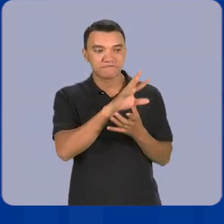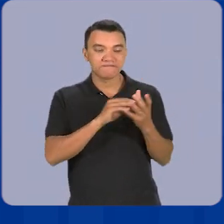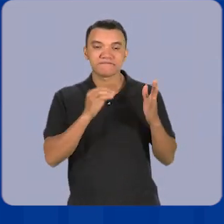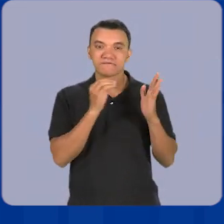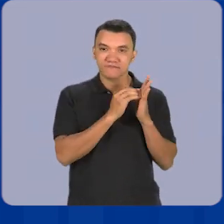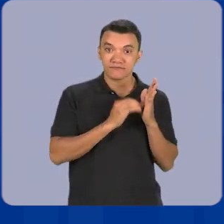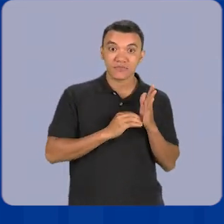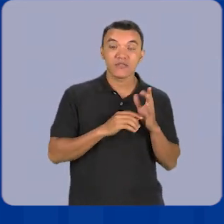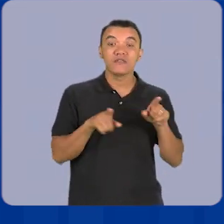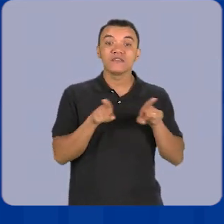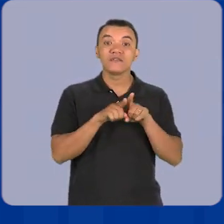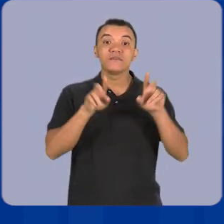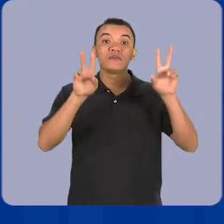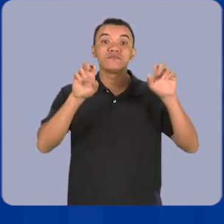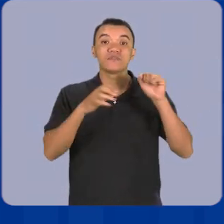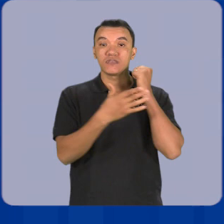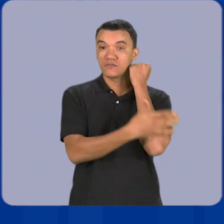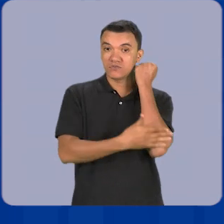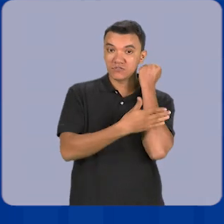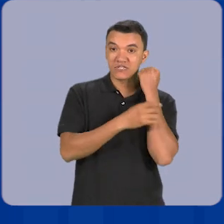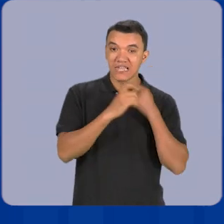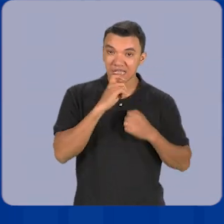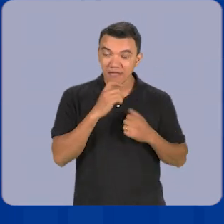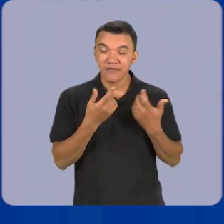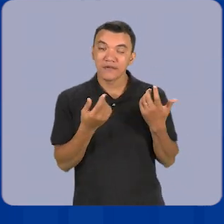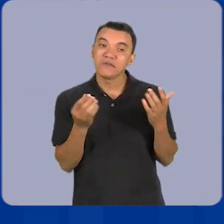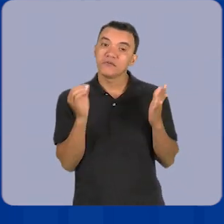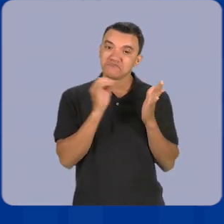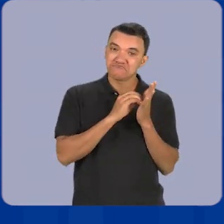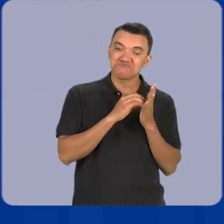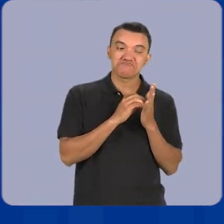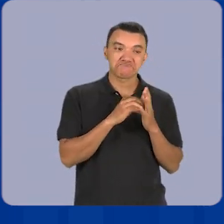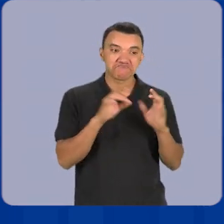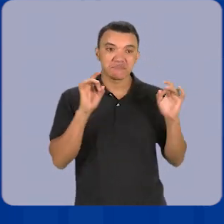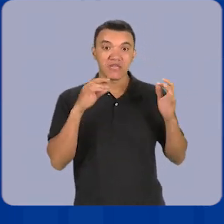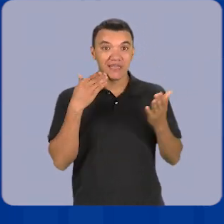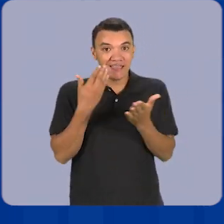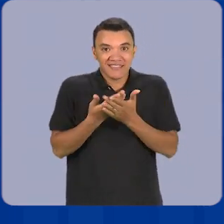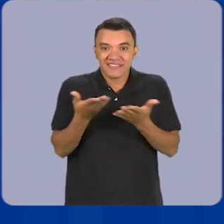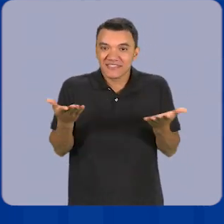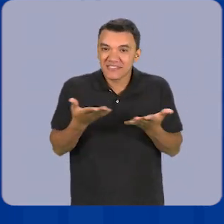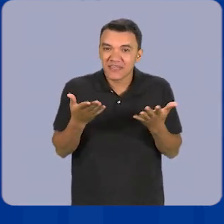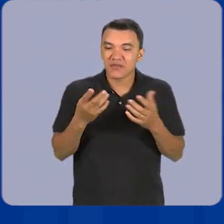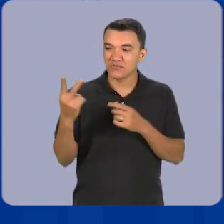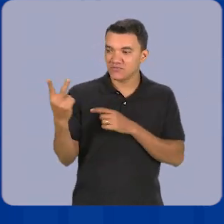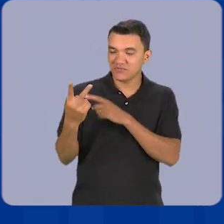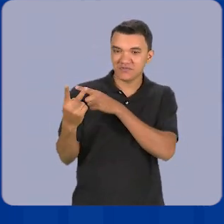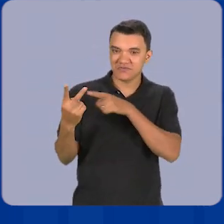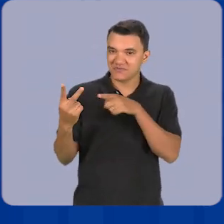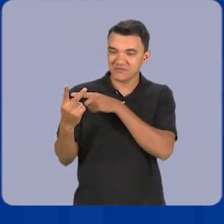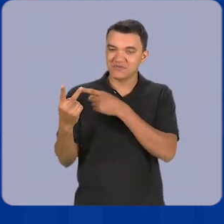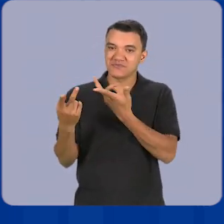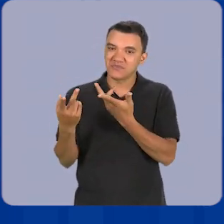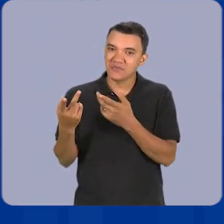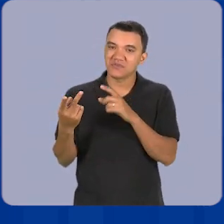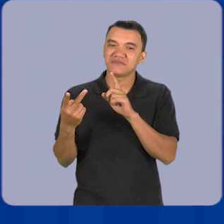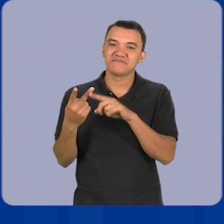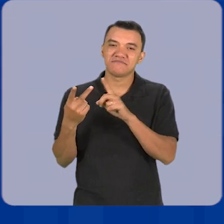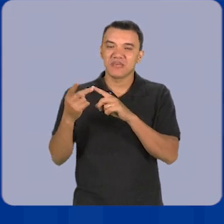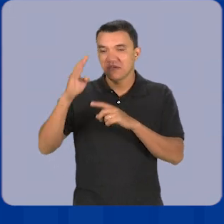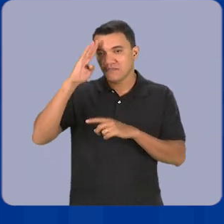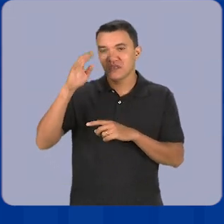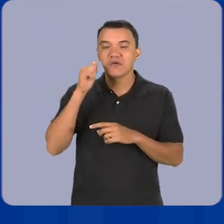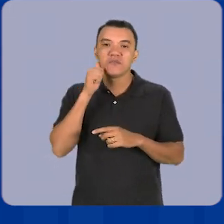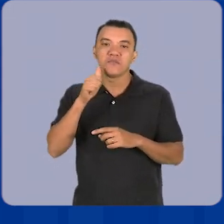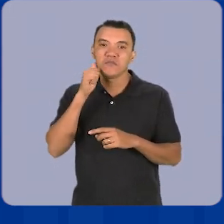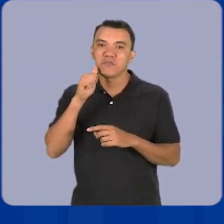com brilhantismo nesse livro e que provoca polêmicas em torno do caráter de uma das principais personagens femininas da literatura